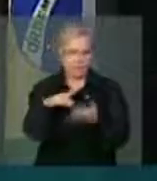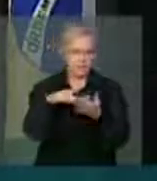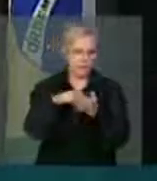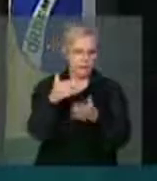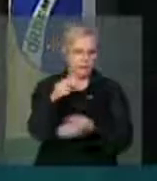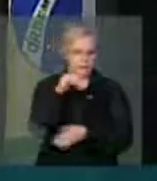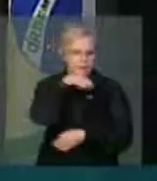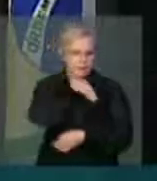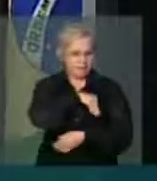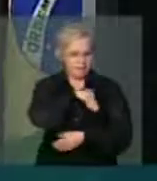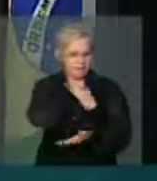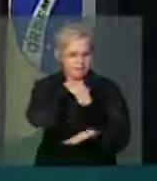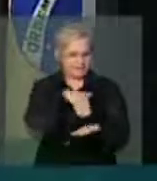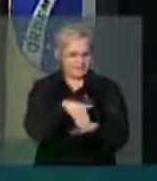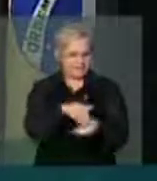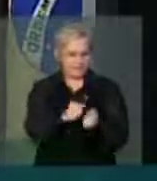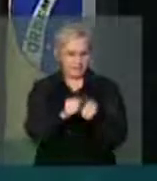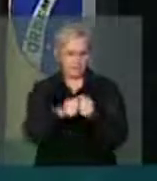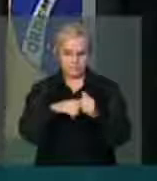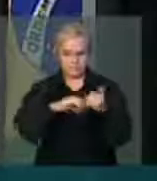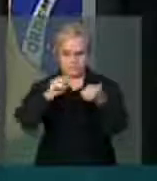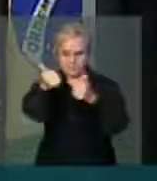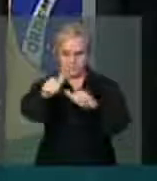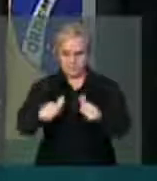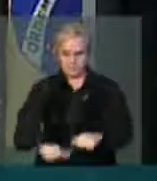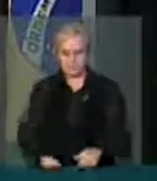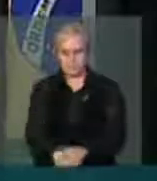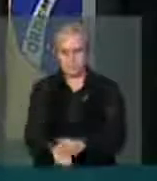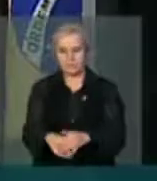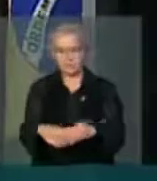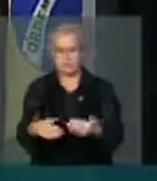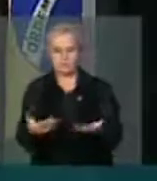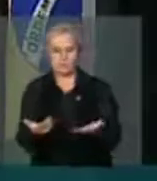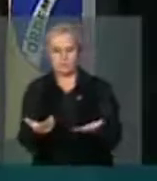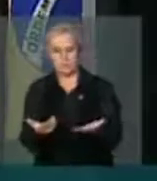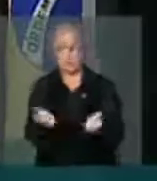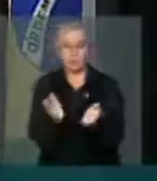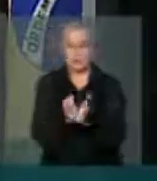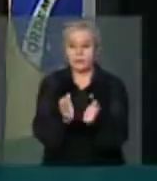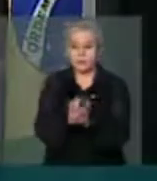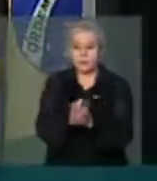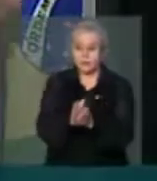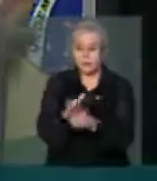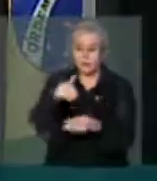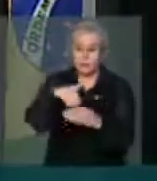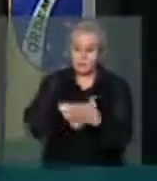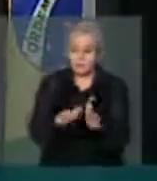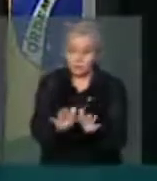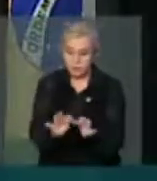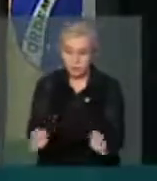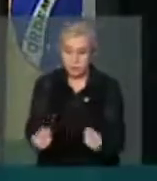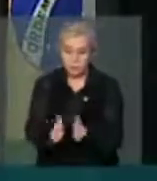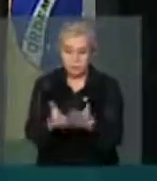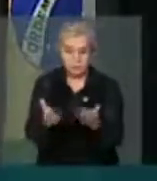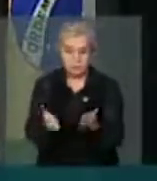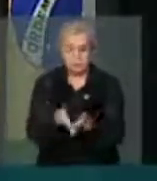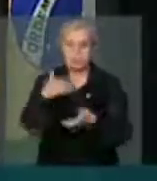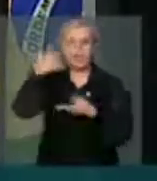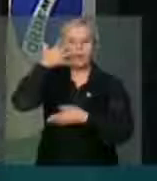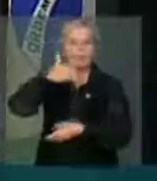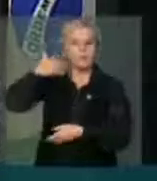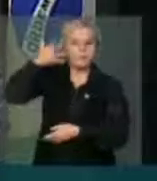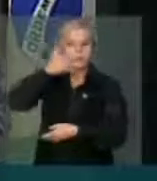a 10 salários mínimos. No eleitor mais humilde. E aí, o